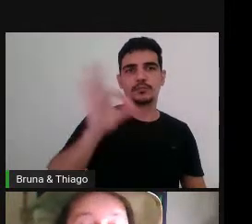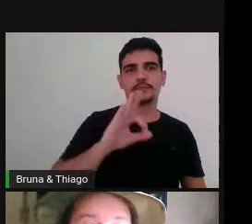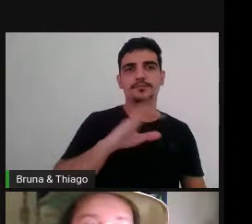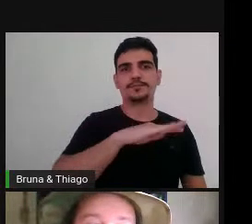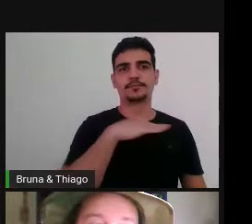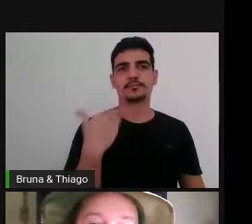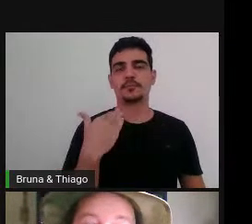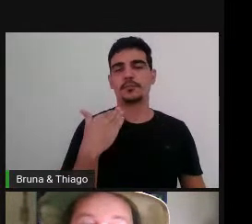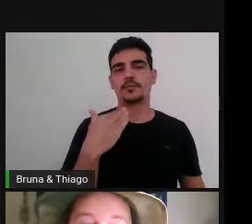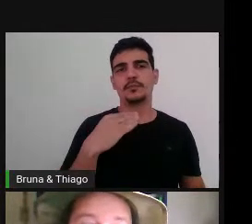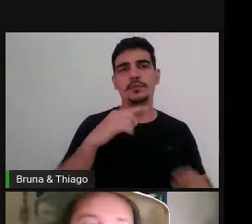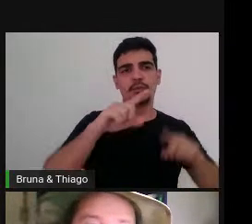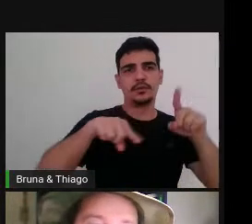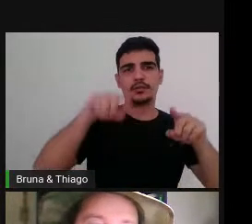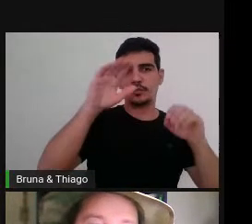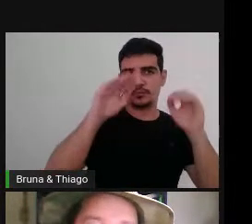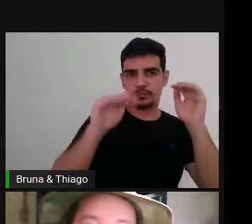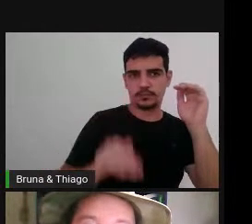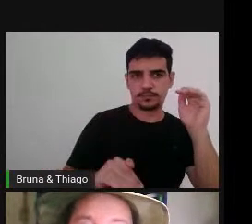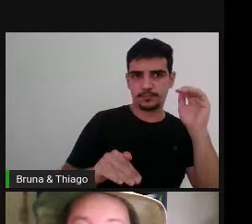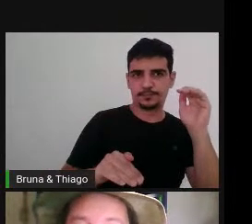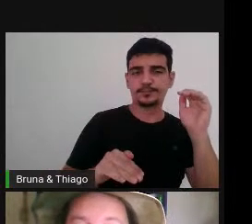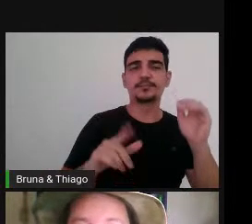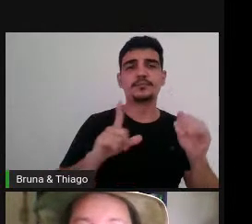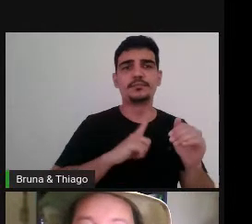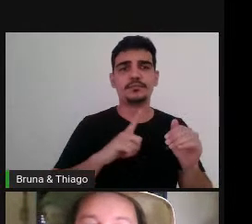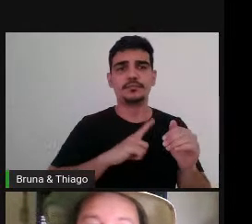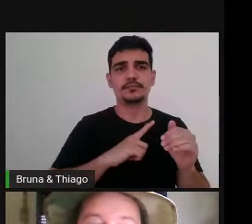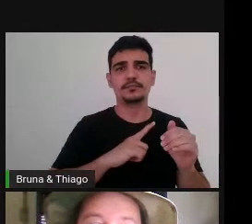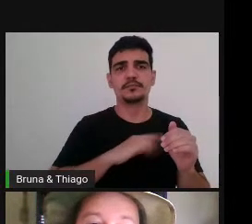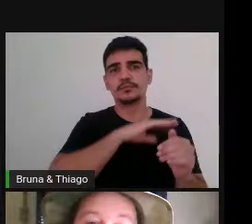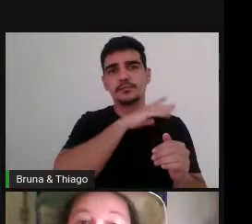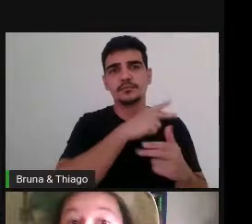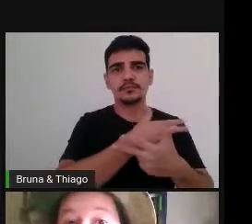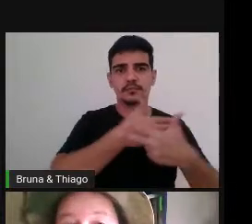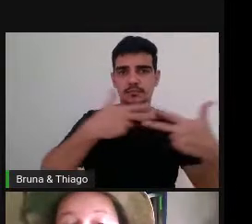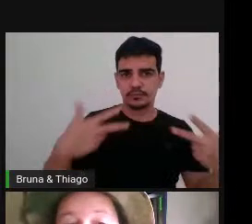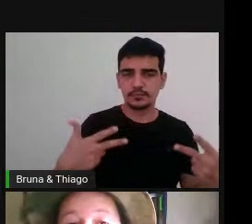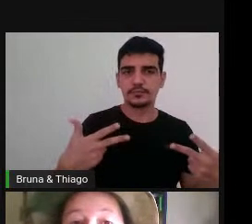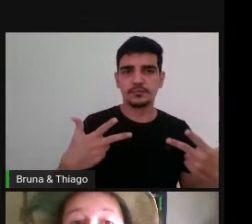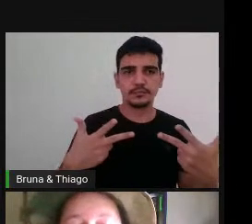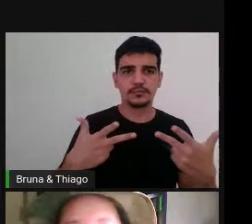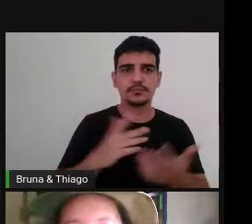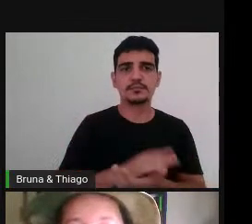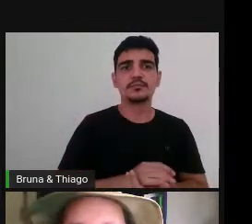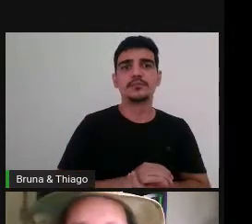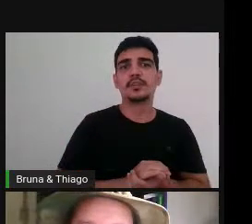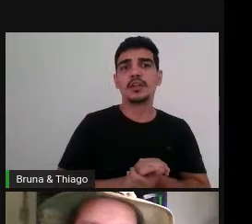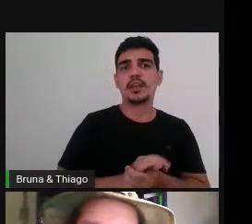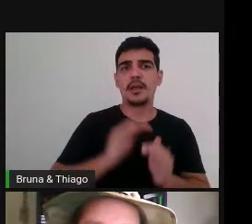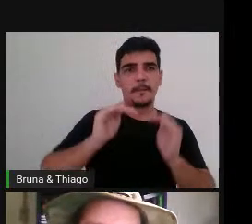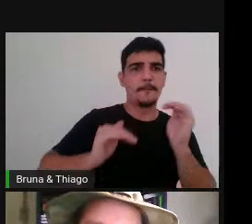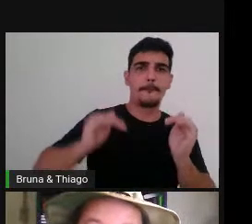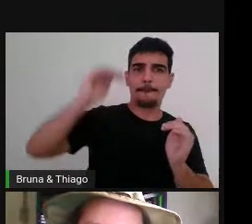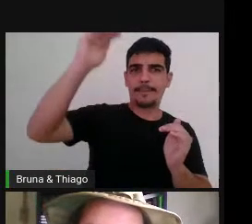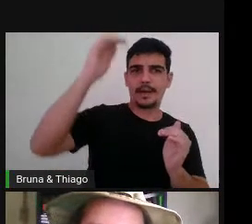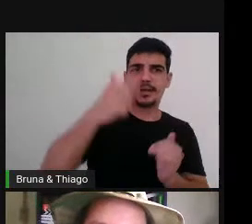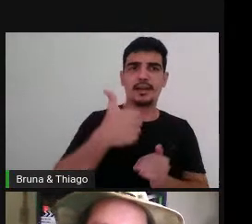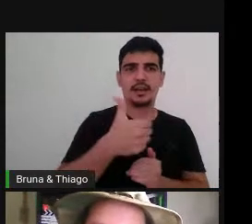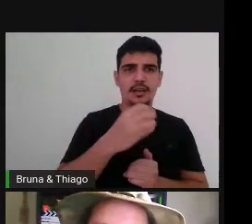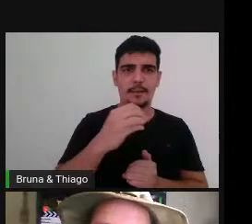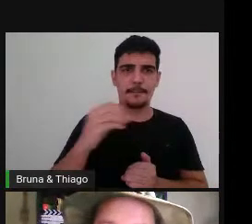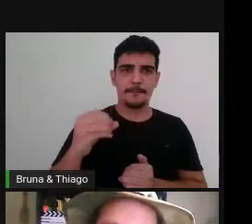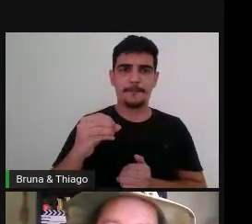relativamente baixa. Se a gente comparar com outros serpentes, por exemplo, nos outros animais peçonhentos, passam de 100, 200 óbitos todos os anos. É